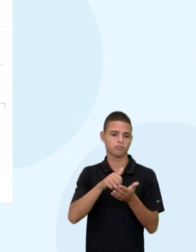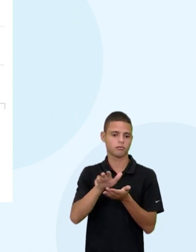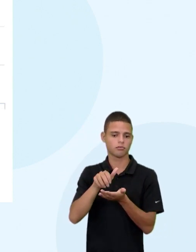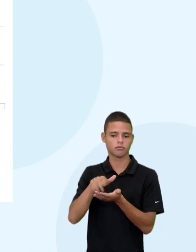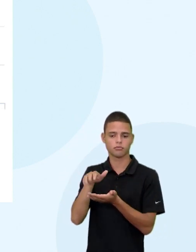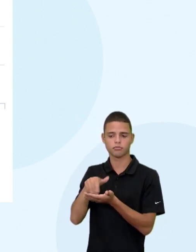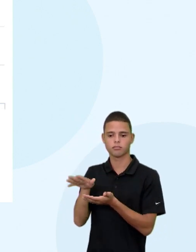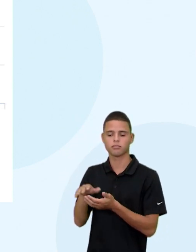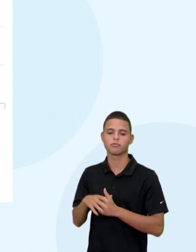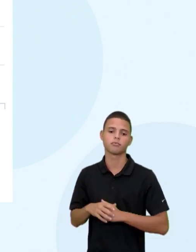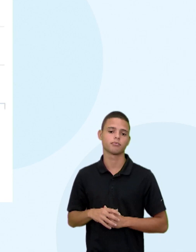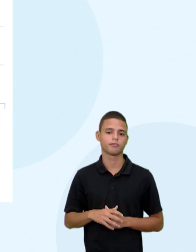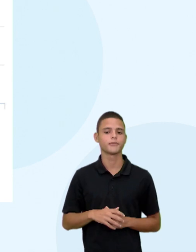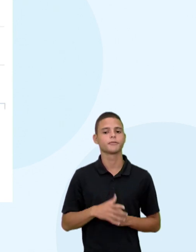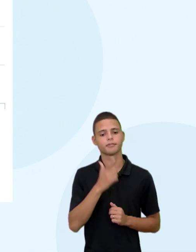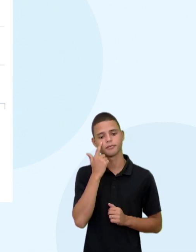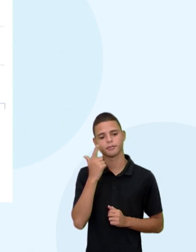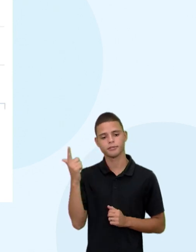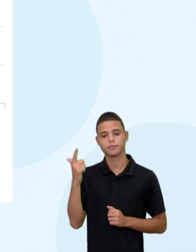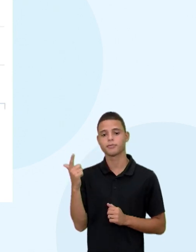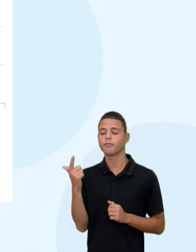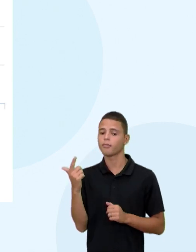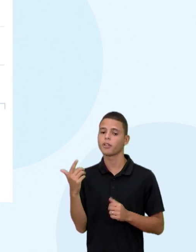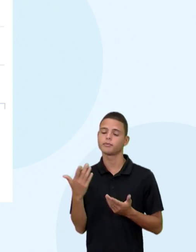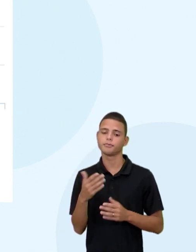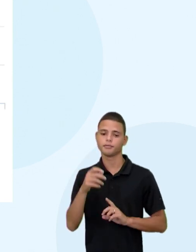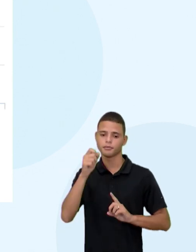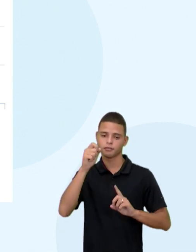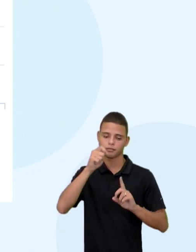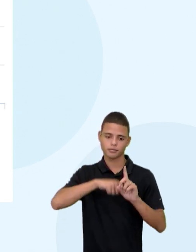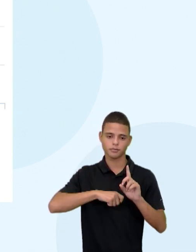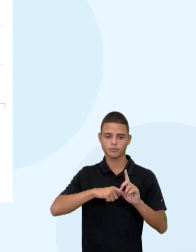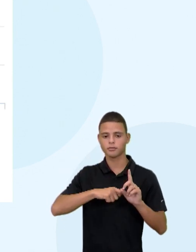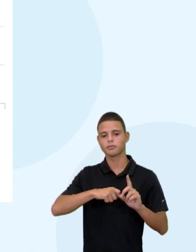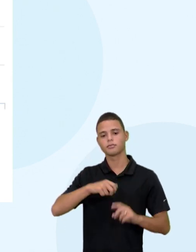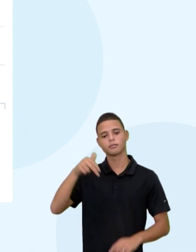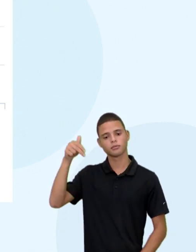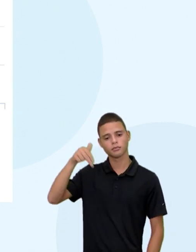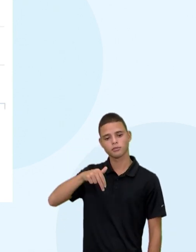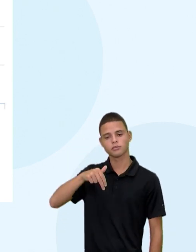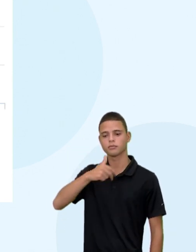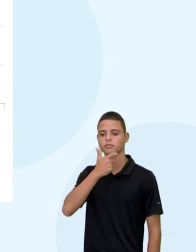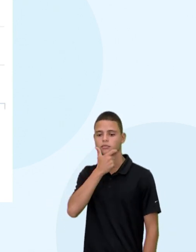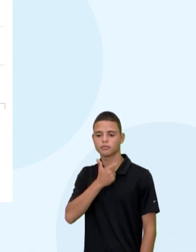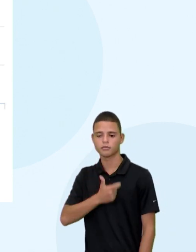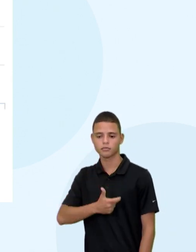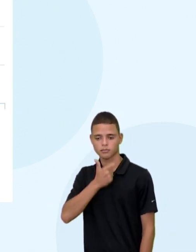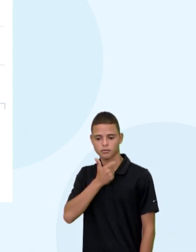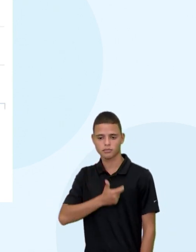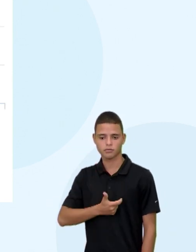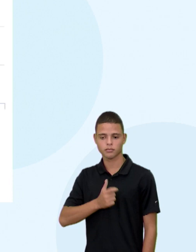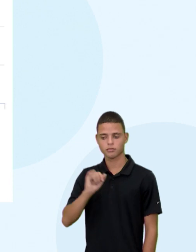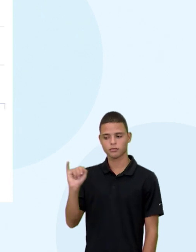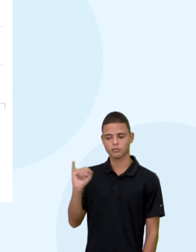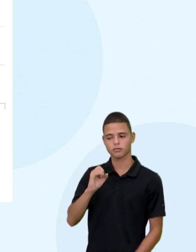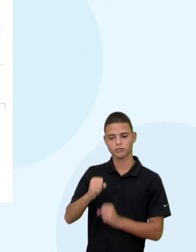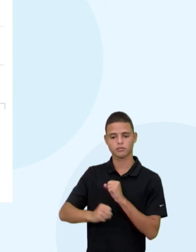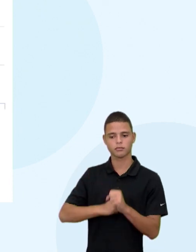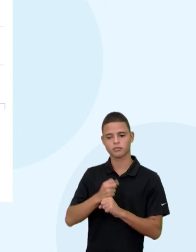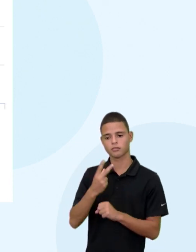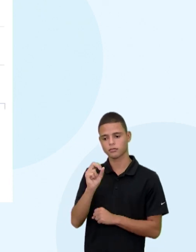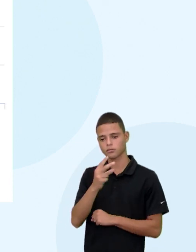ó, chega lá novembro, dezembro, janeiro de 2020, ele chega num patamar aí de um pouco mais